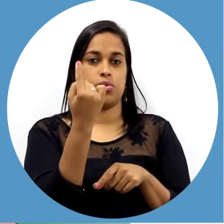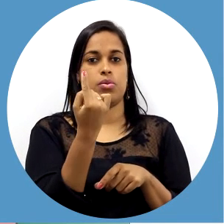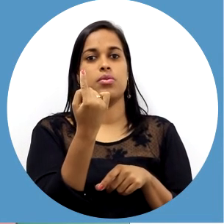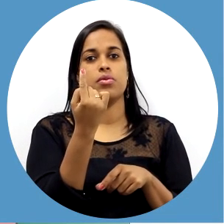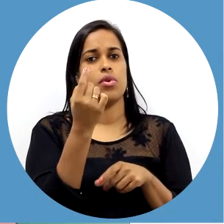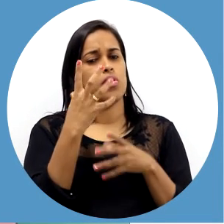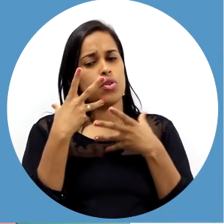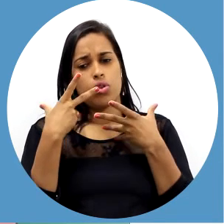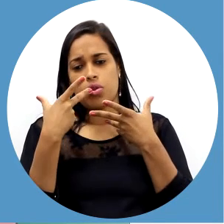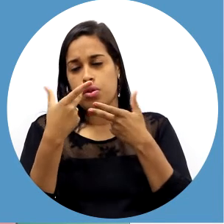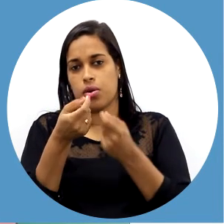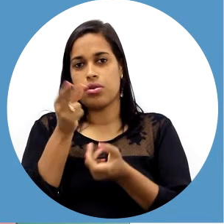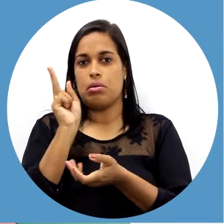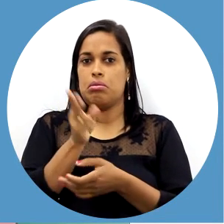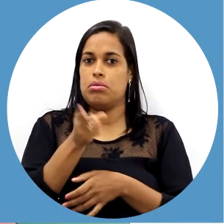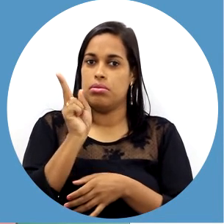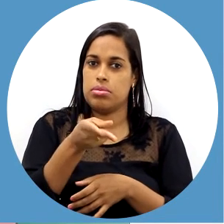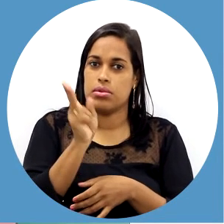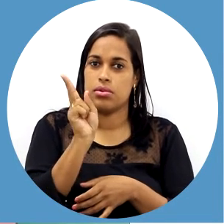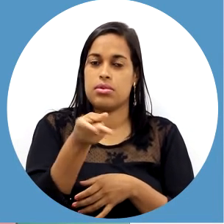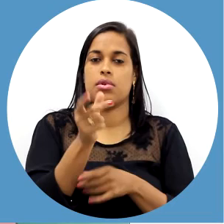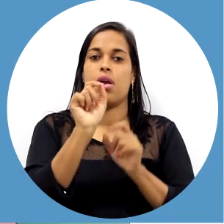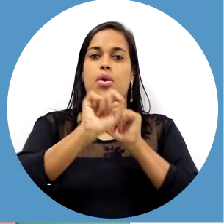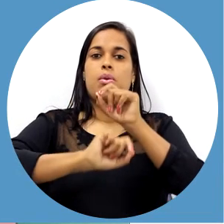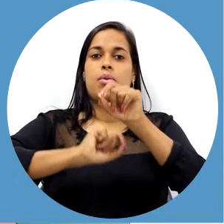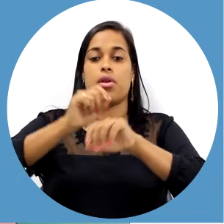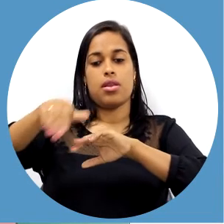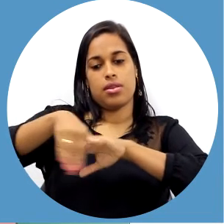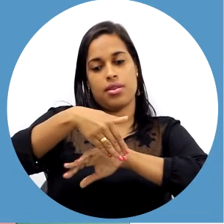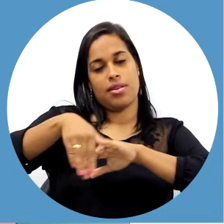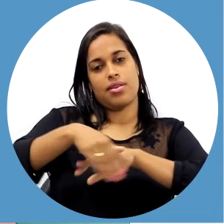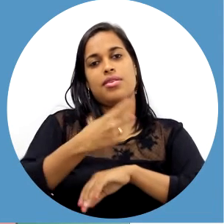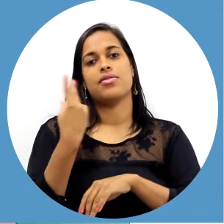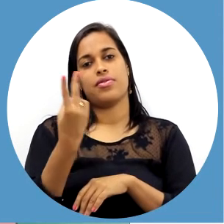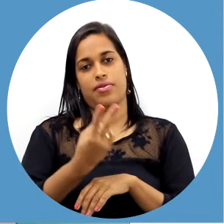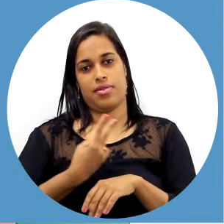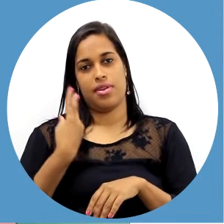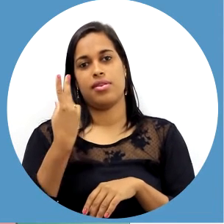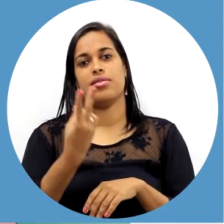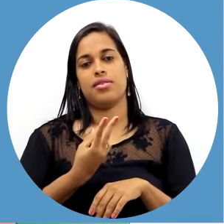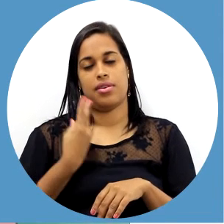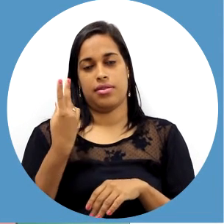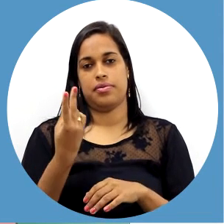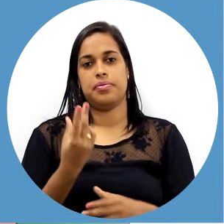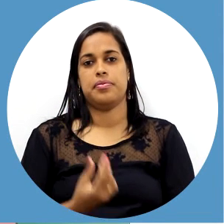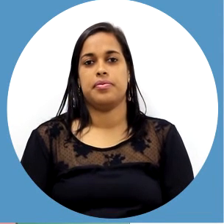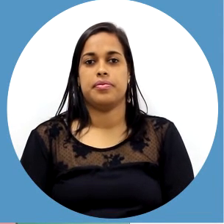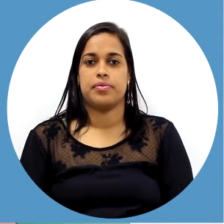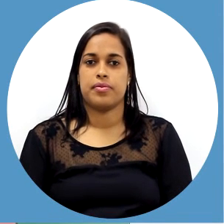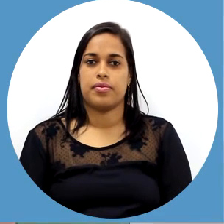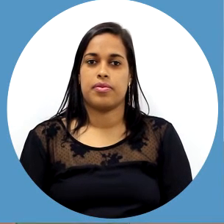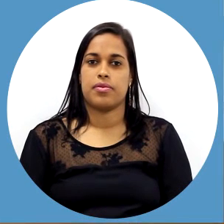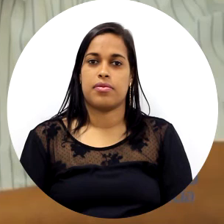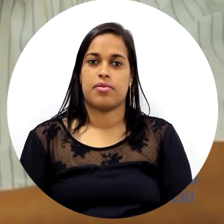192.168.0.1 e todas essas sequências posteriores são endereços válidos numa rede